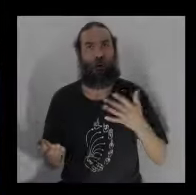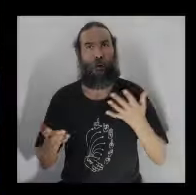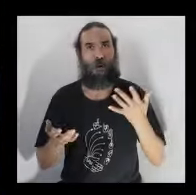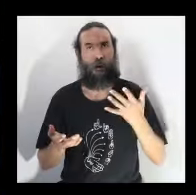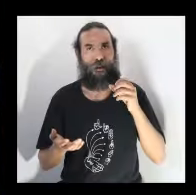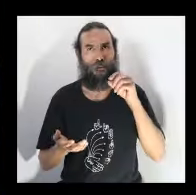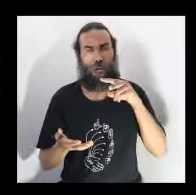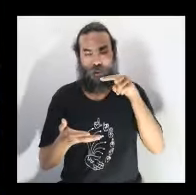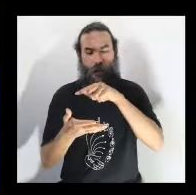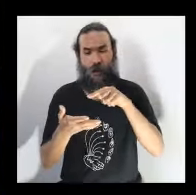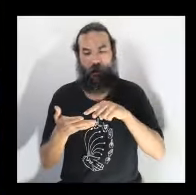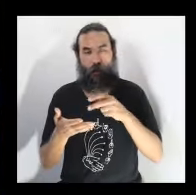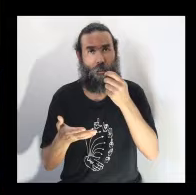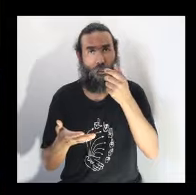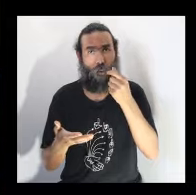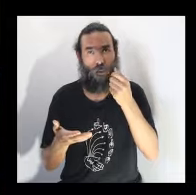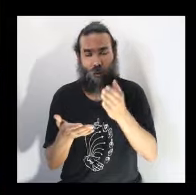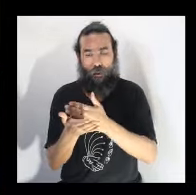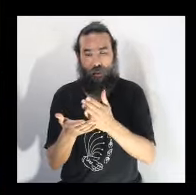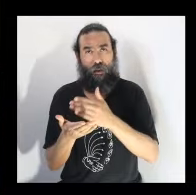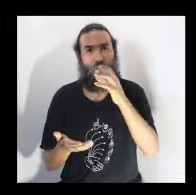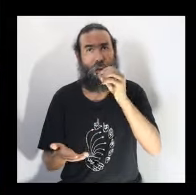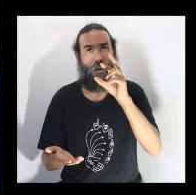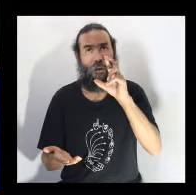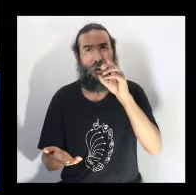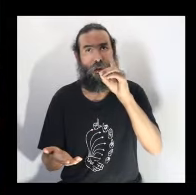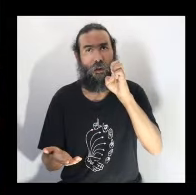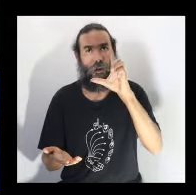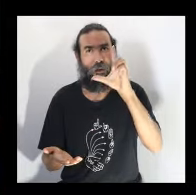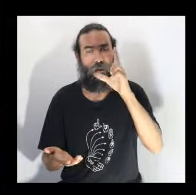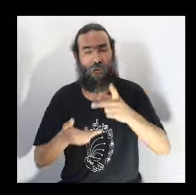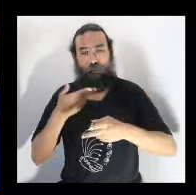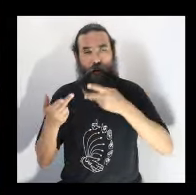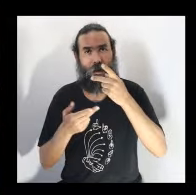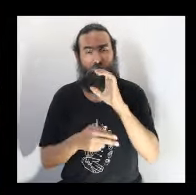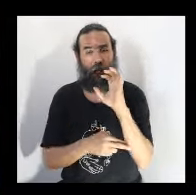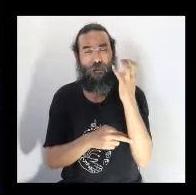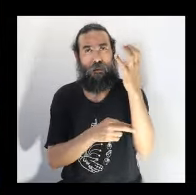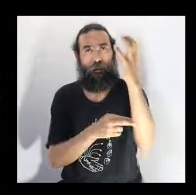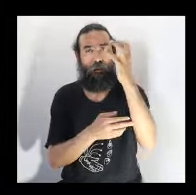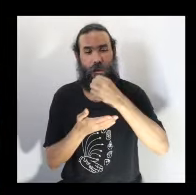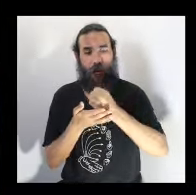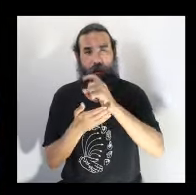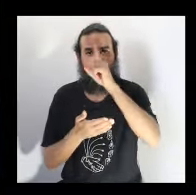e eu vou ler um pouco do cordel de ir a planta medicinais do cerrado